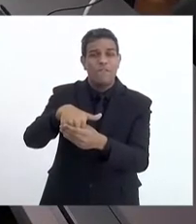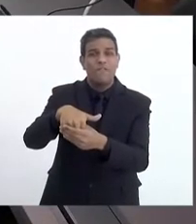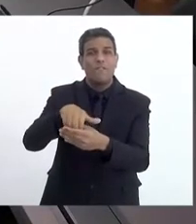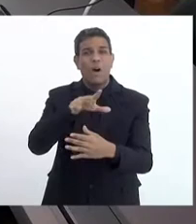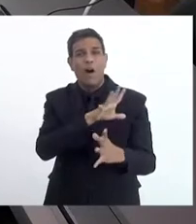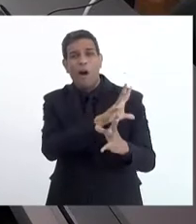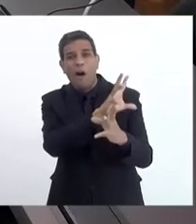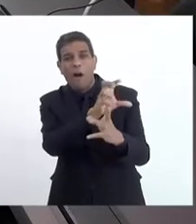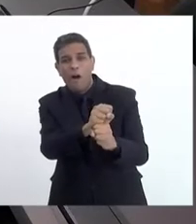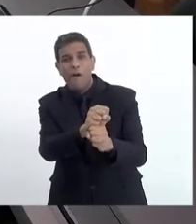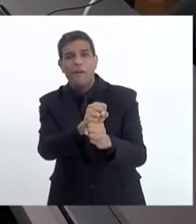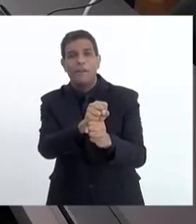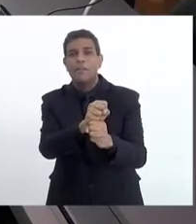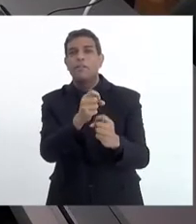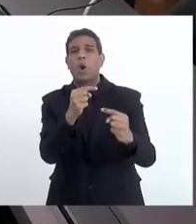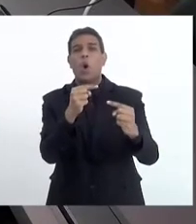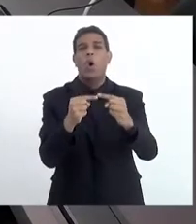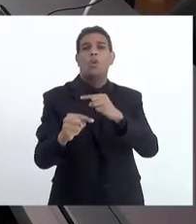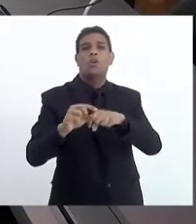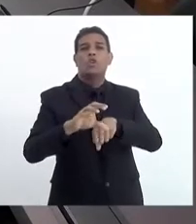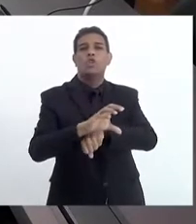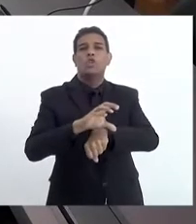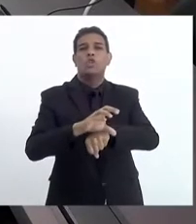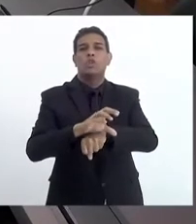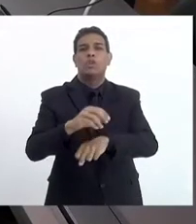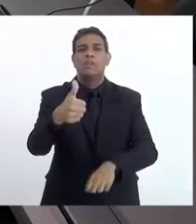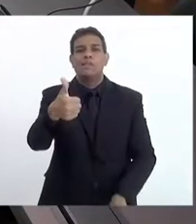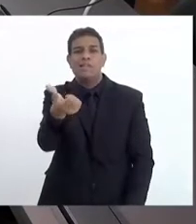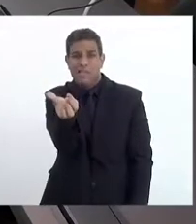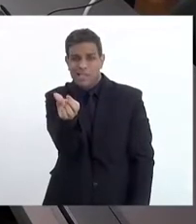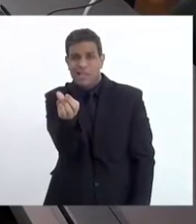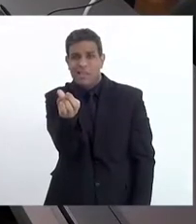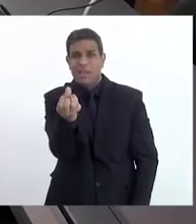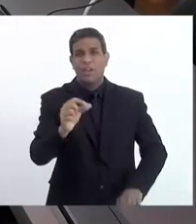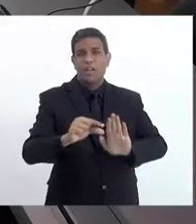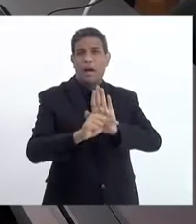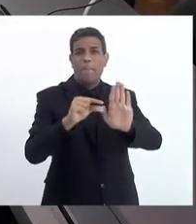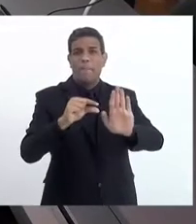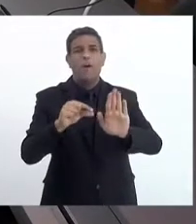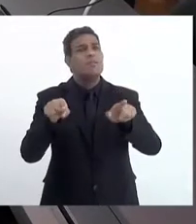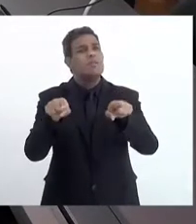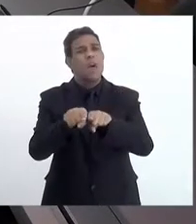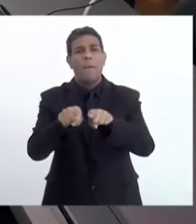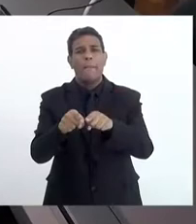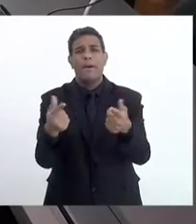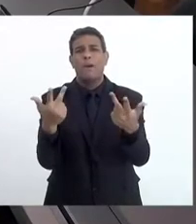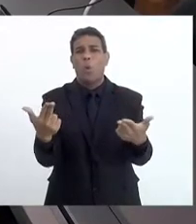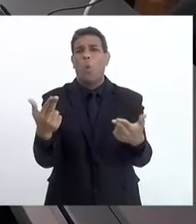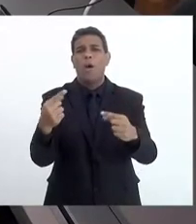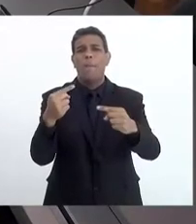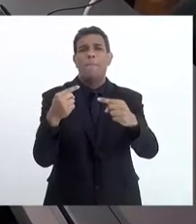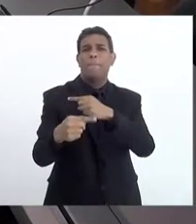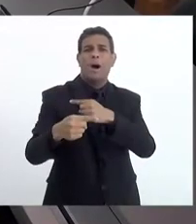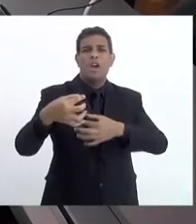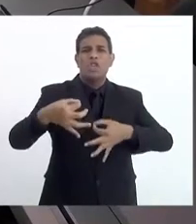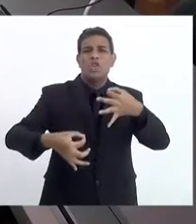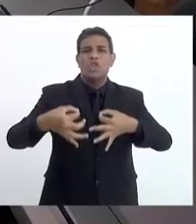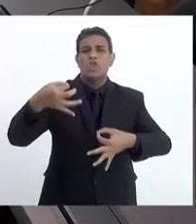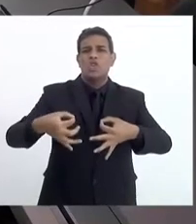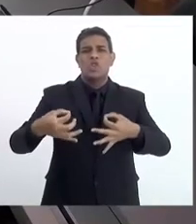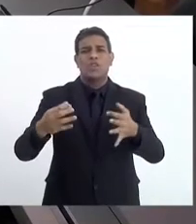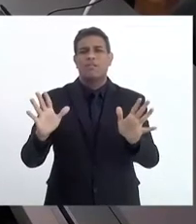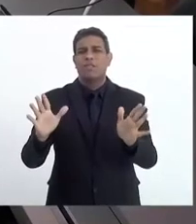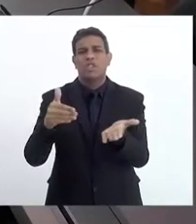voto do deputado Luiz Paulo pela injuridicidade. E o 16 também. Mesma coisa. E o 16 também. Agente marítimo, agente